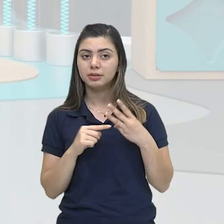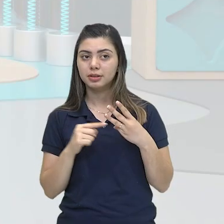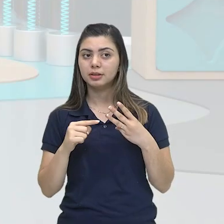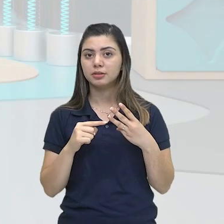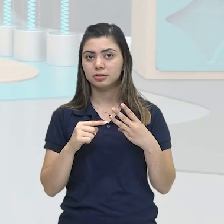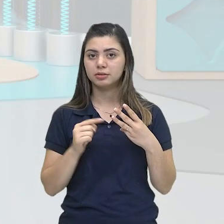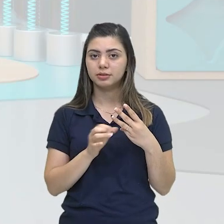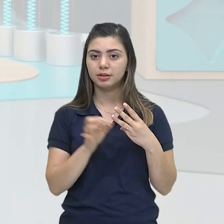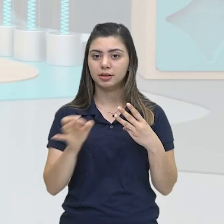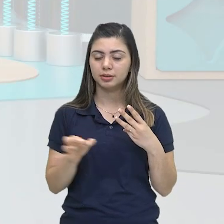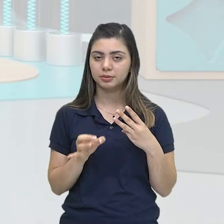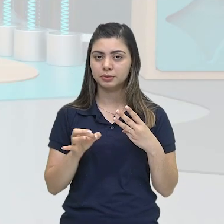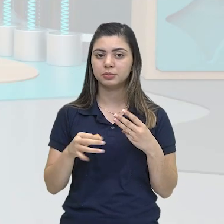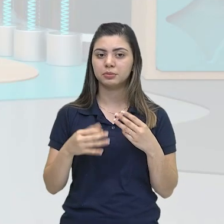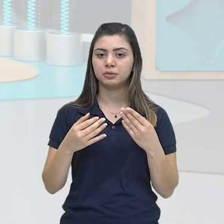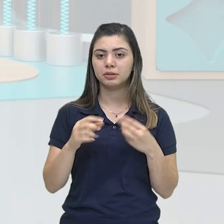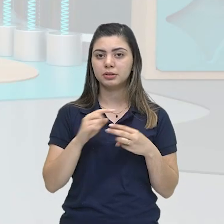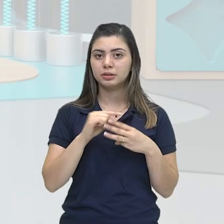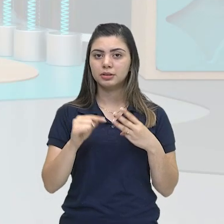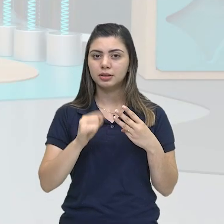onde elas vão fazer o quê?